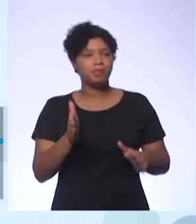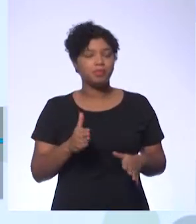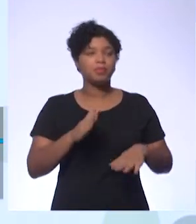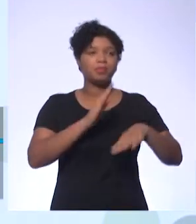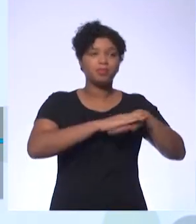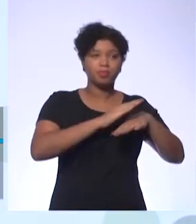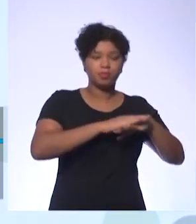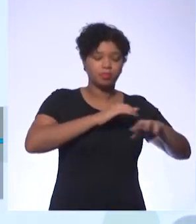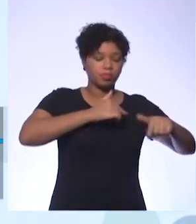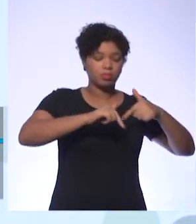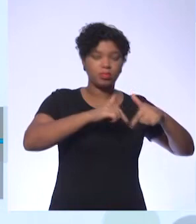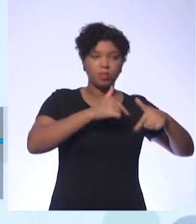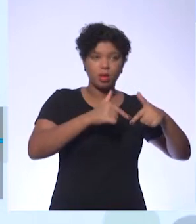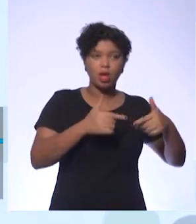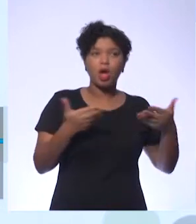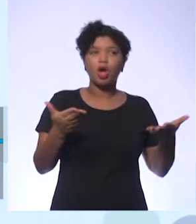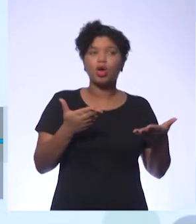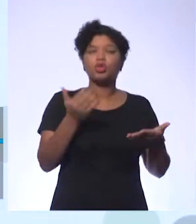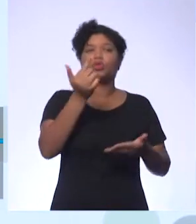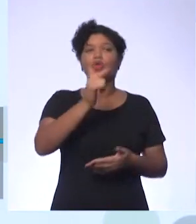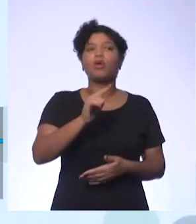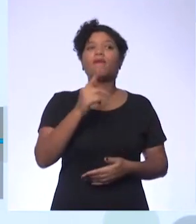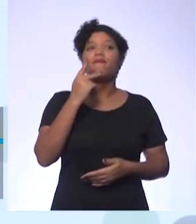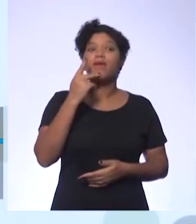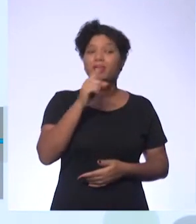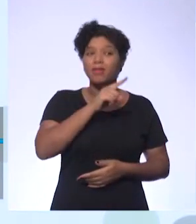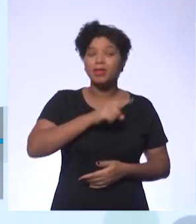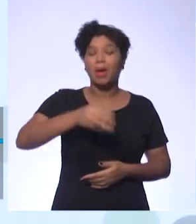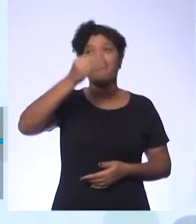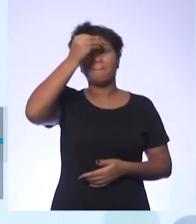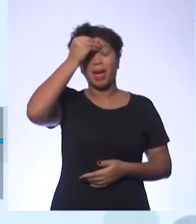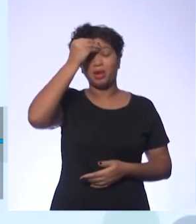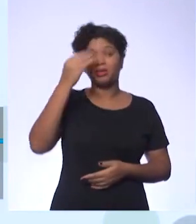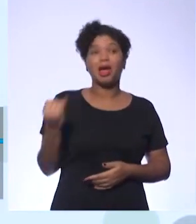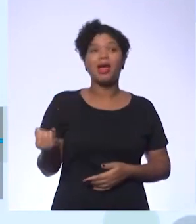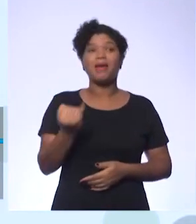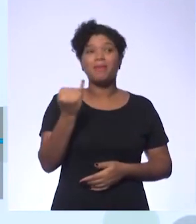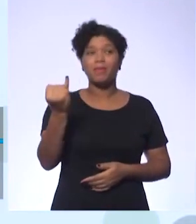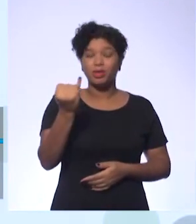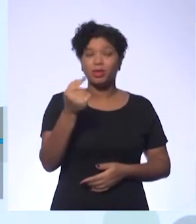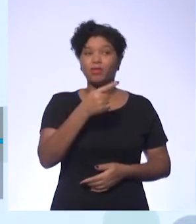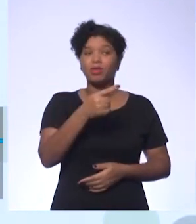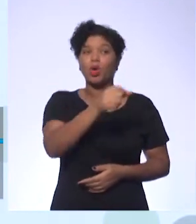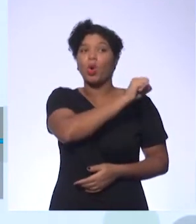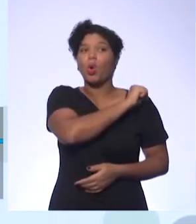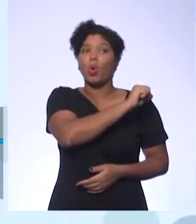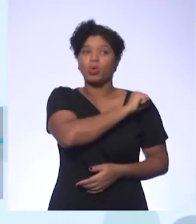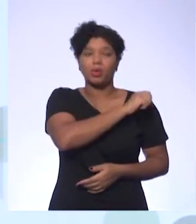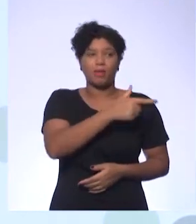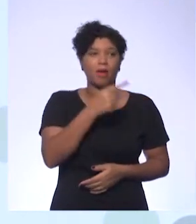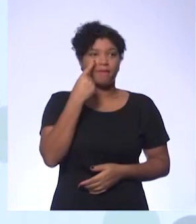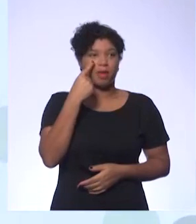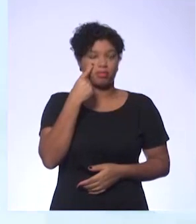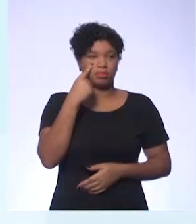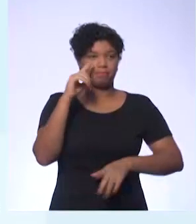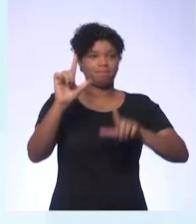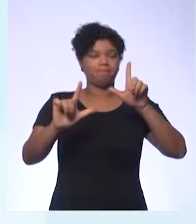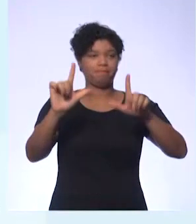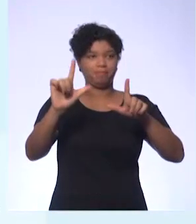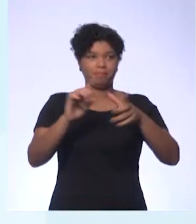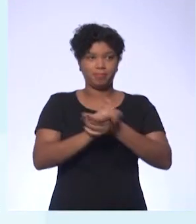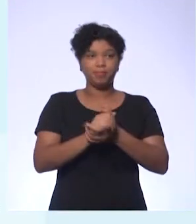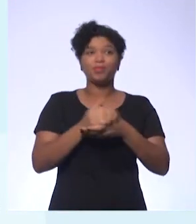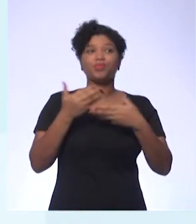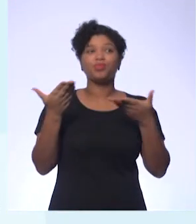e manufatura, vamos falar mais uma vez, até para frisar, porque isso é importante para o 8º ano. Dá uma olhadinha aí na tela.